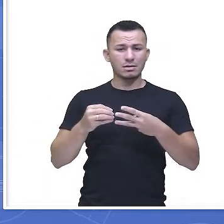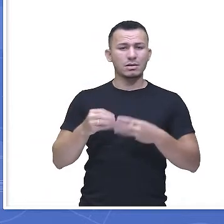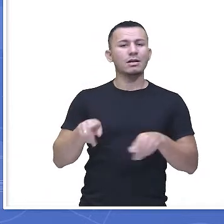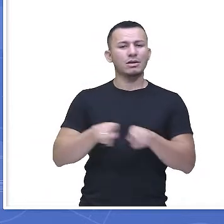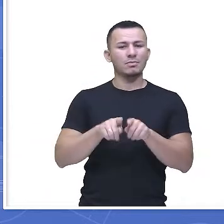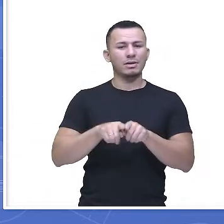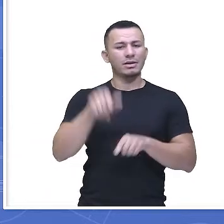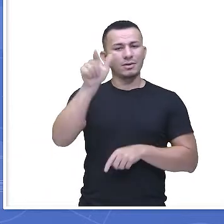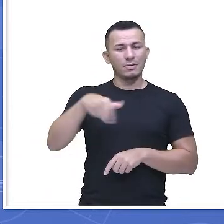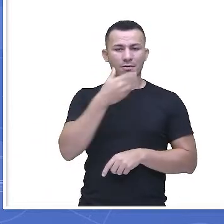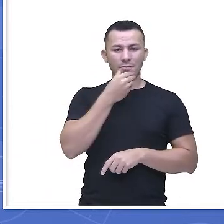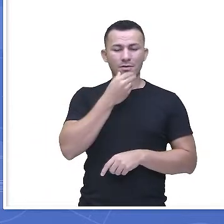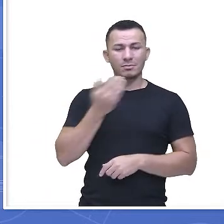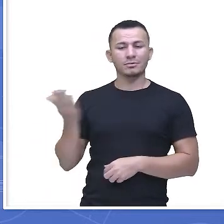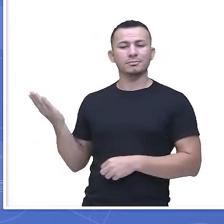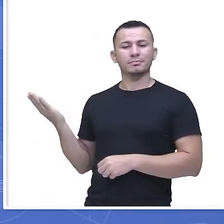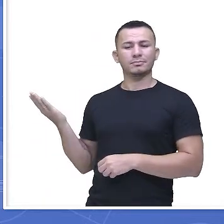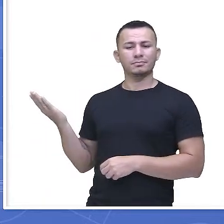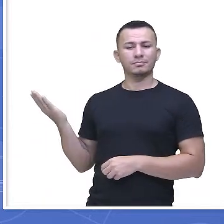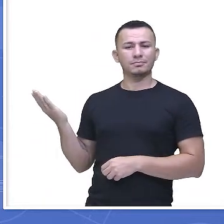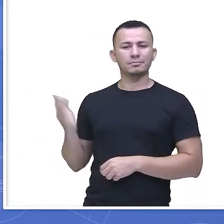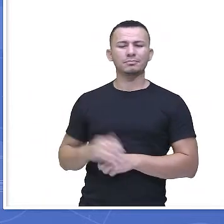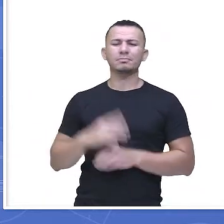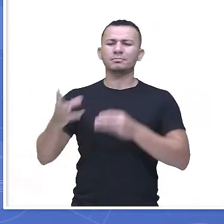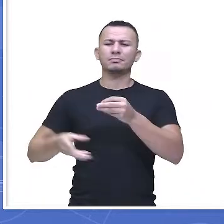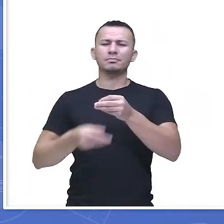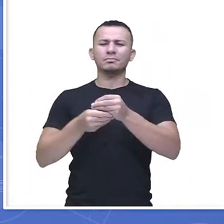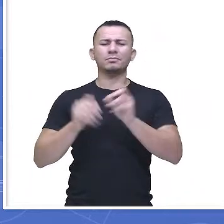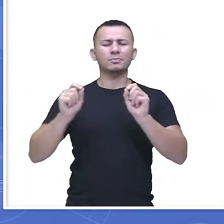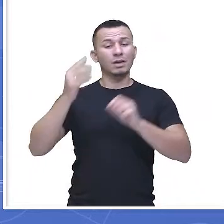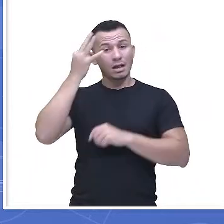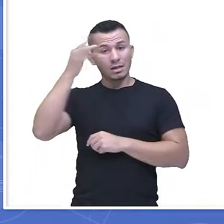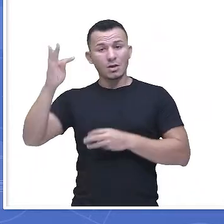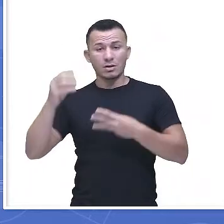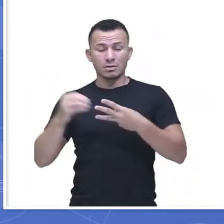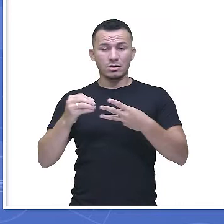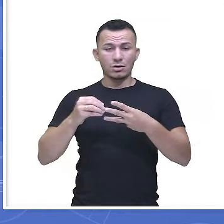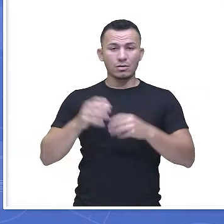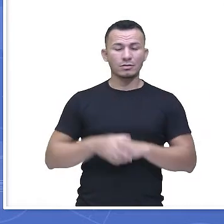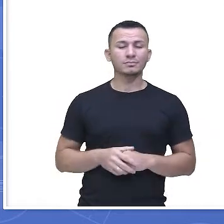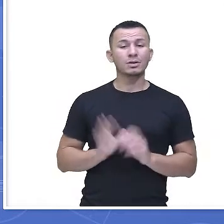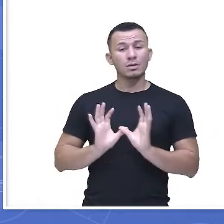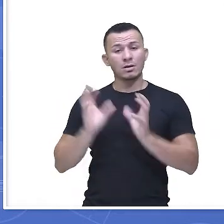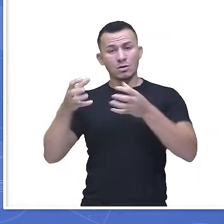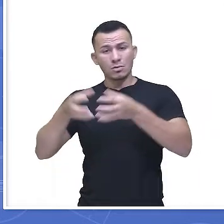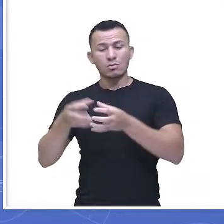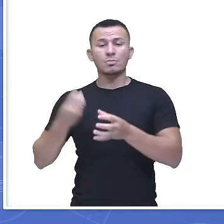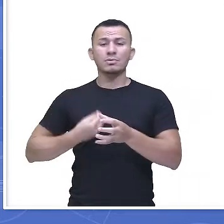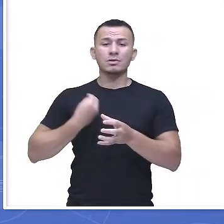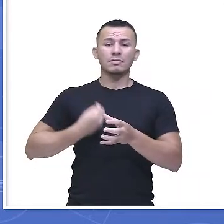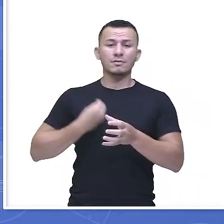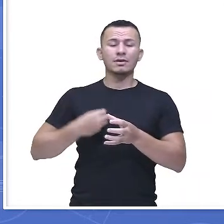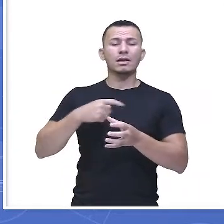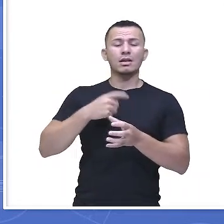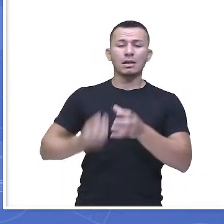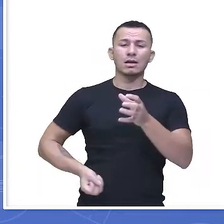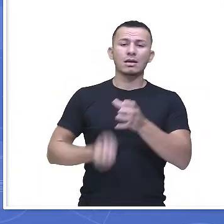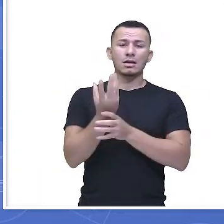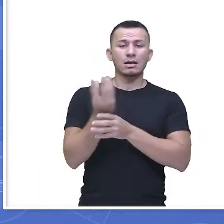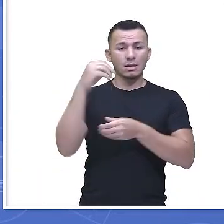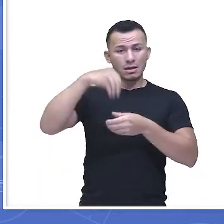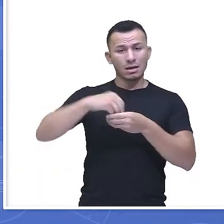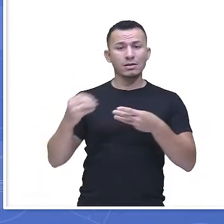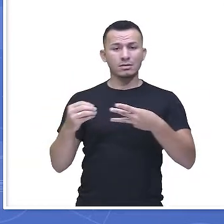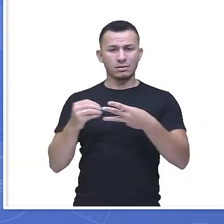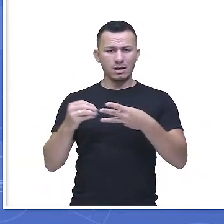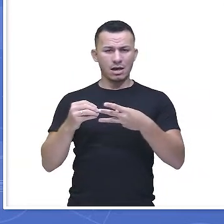Schauer, eles colocaram o seguinte na teoria celular. Todos os seres vivos são formados por células.